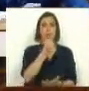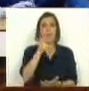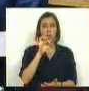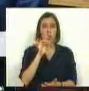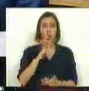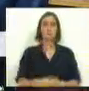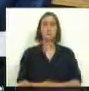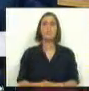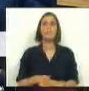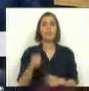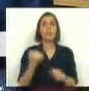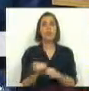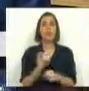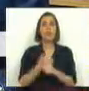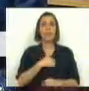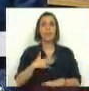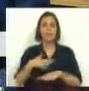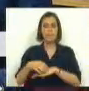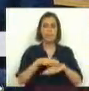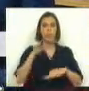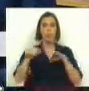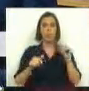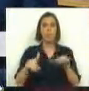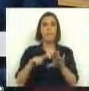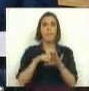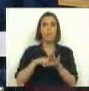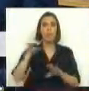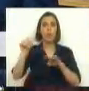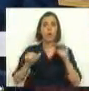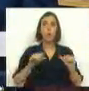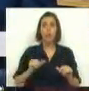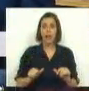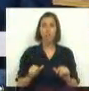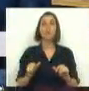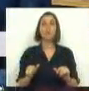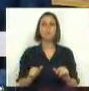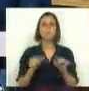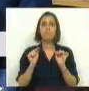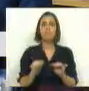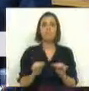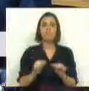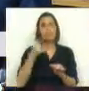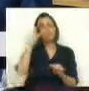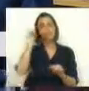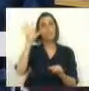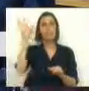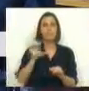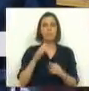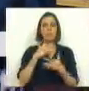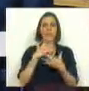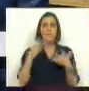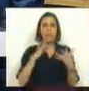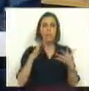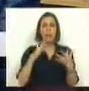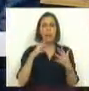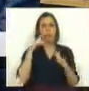58, à da atividade empresarial local e das participações locais, ela inspira-se em larga